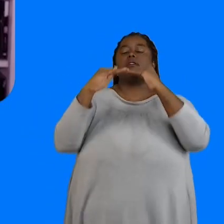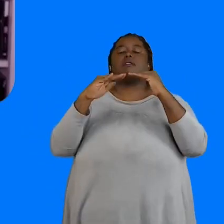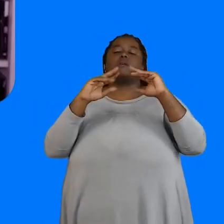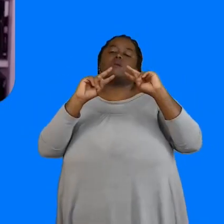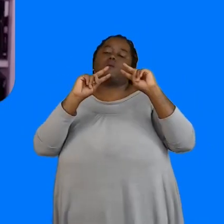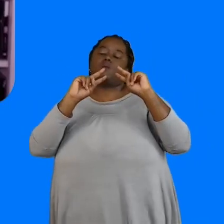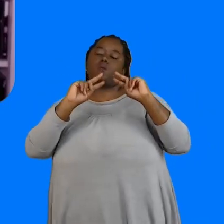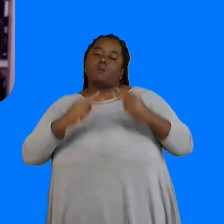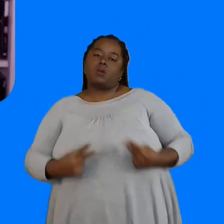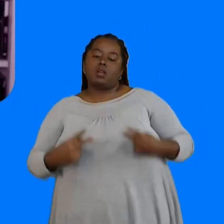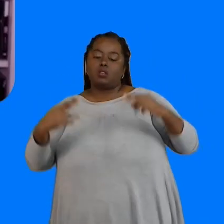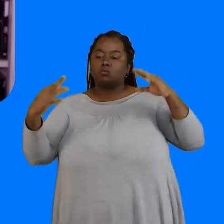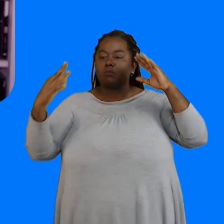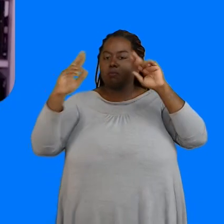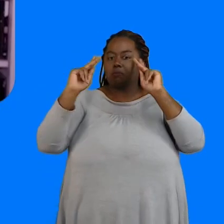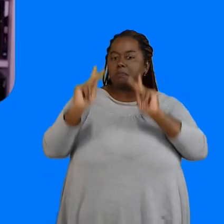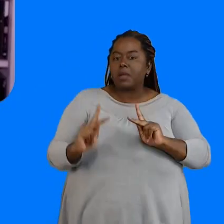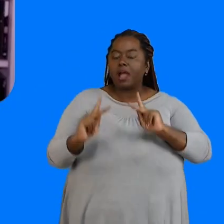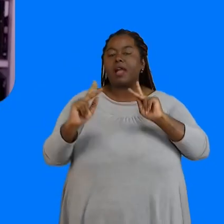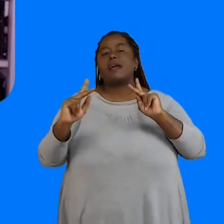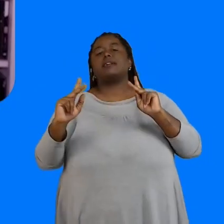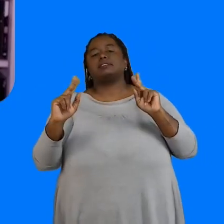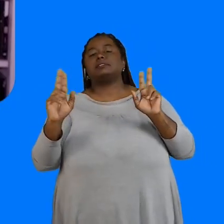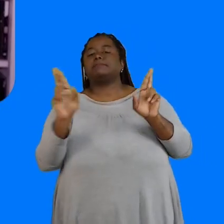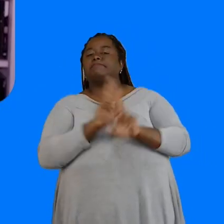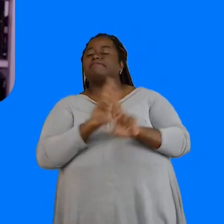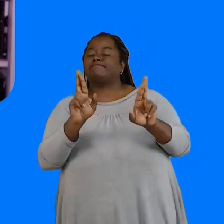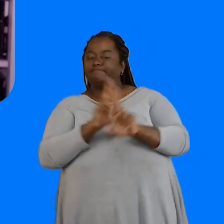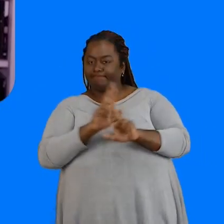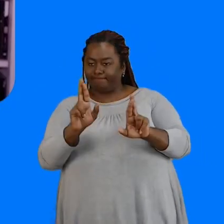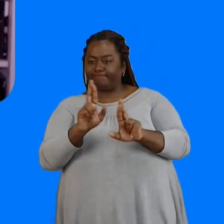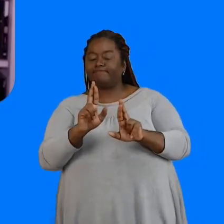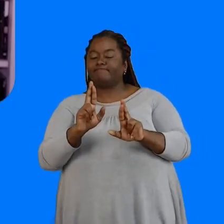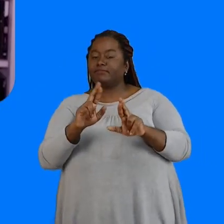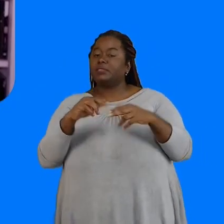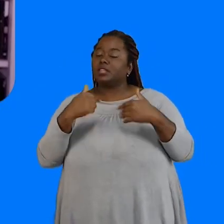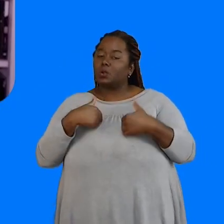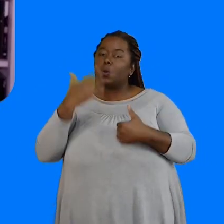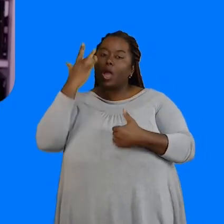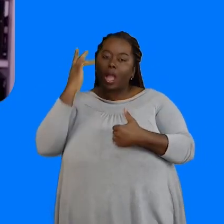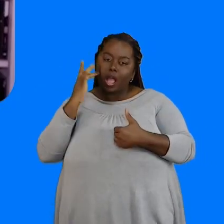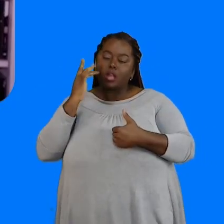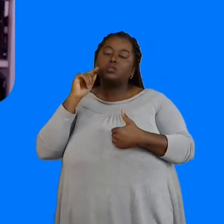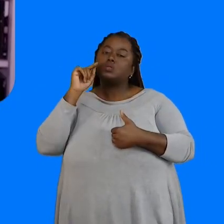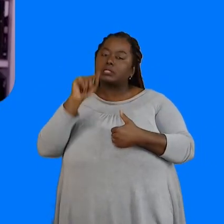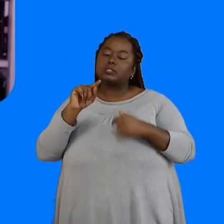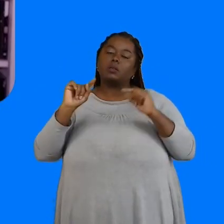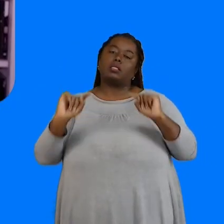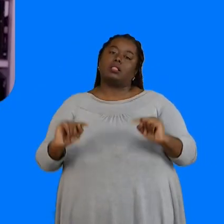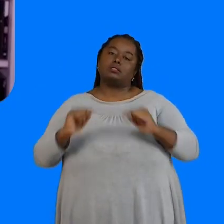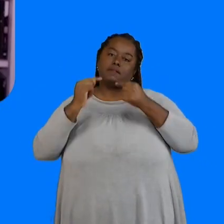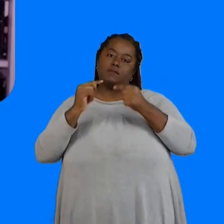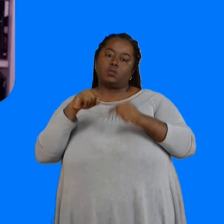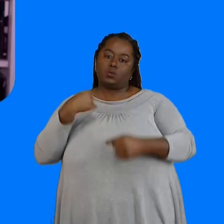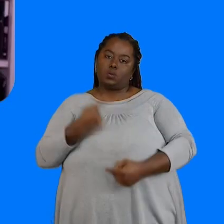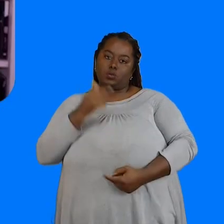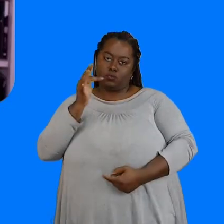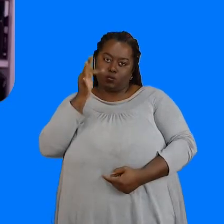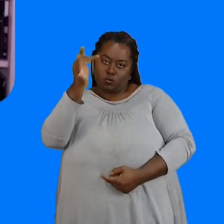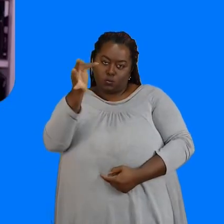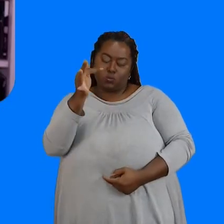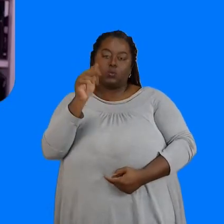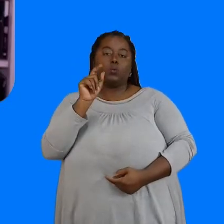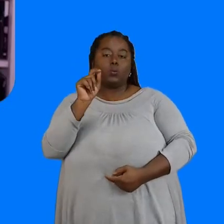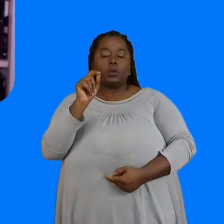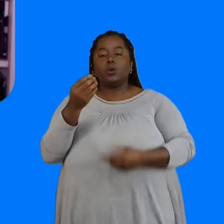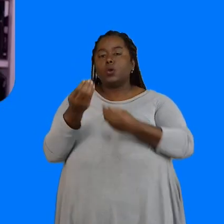também se disponibiliza para estar em harmonia com a natureza. Eu acho que esse é um dos grandes desafios do nosso futuro, é como